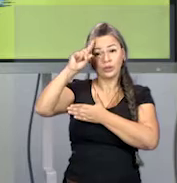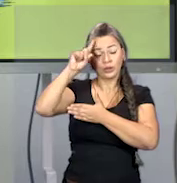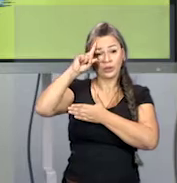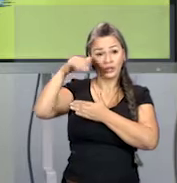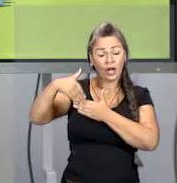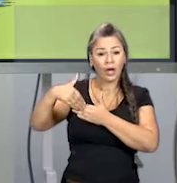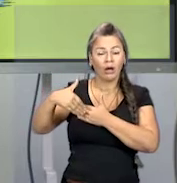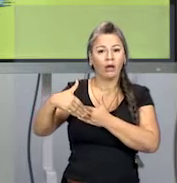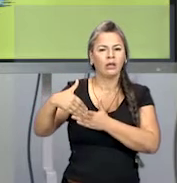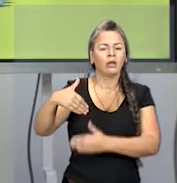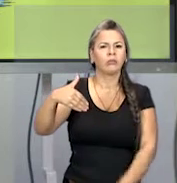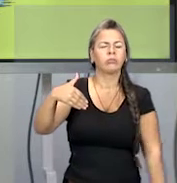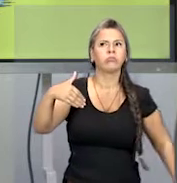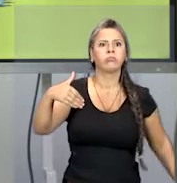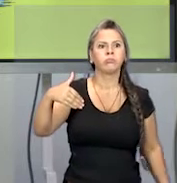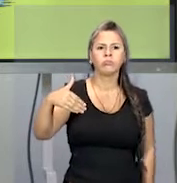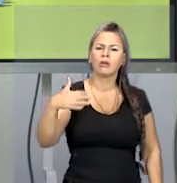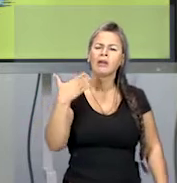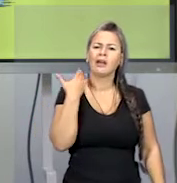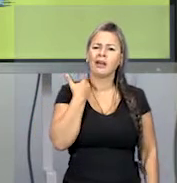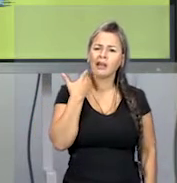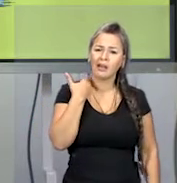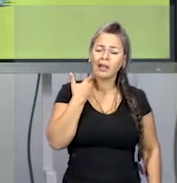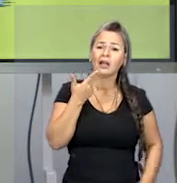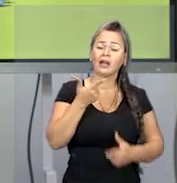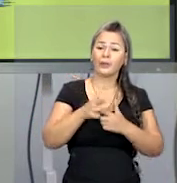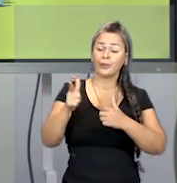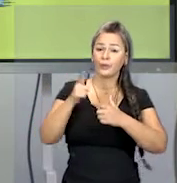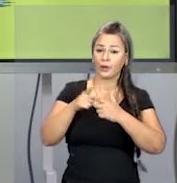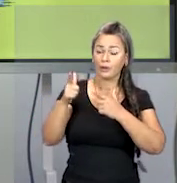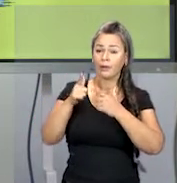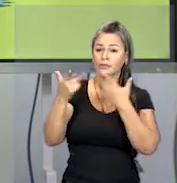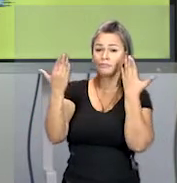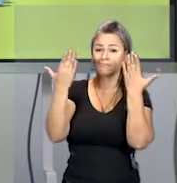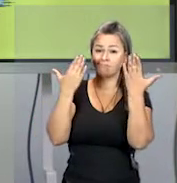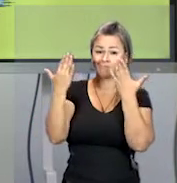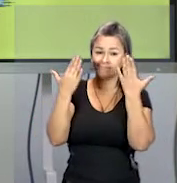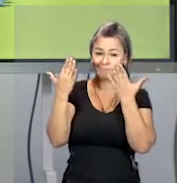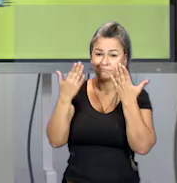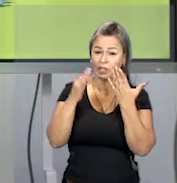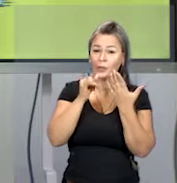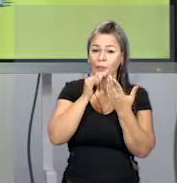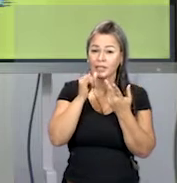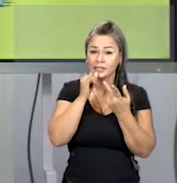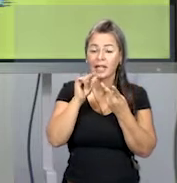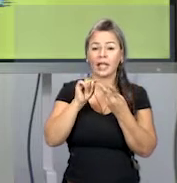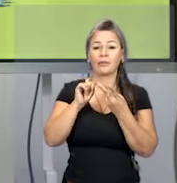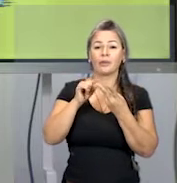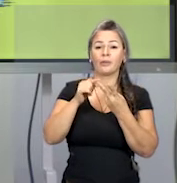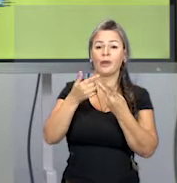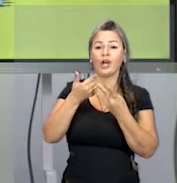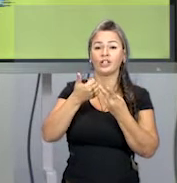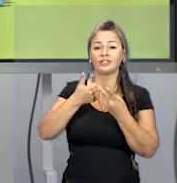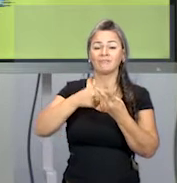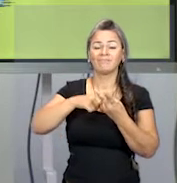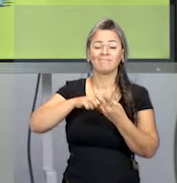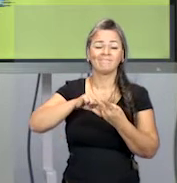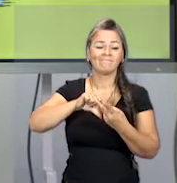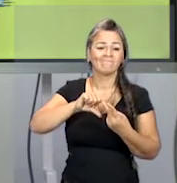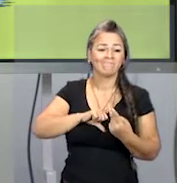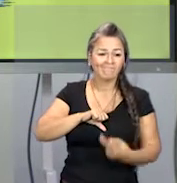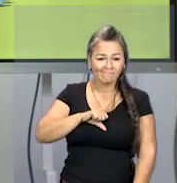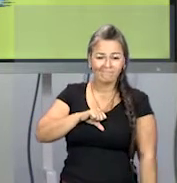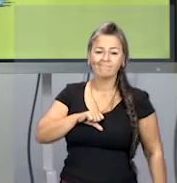isso acaba trazendo impactos na vida daquela pessoa. Então, ela pode entrar num estado de depressão. Há